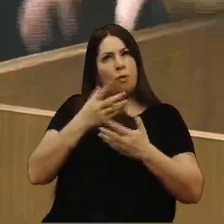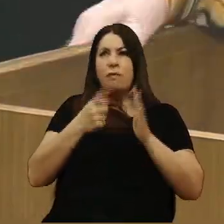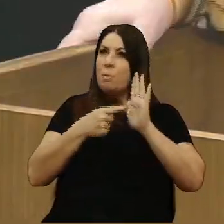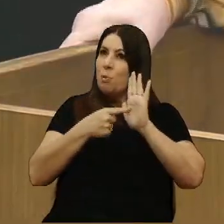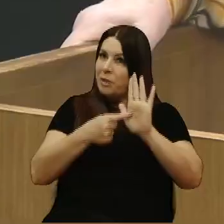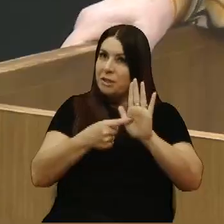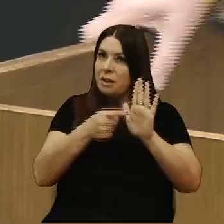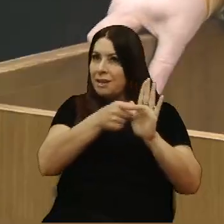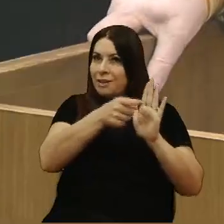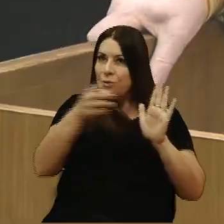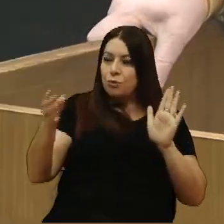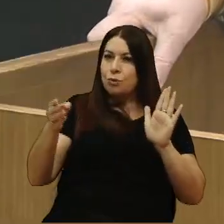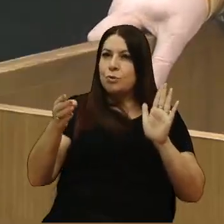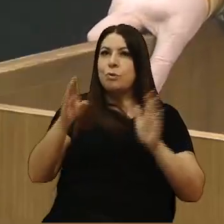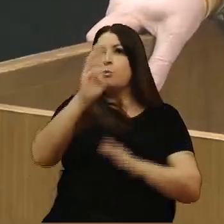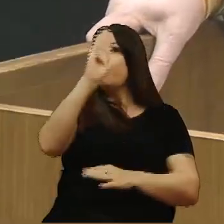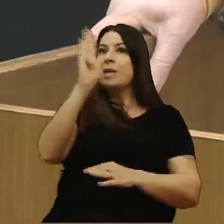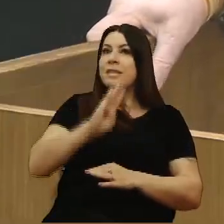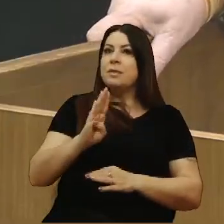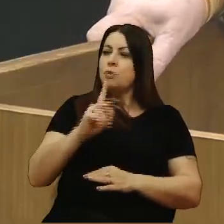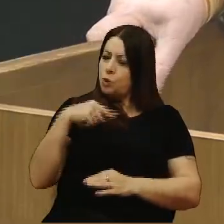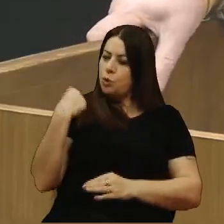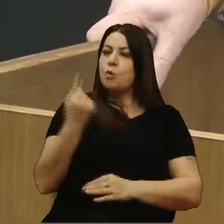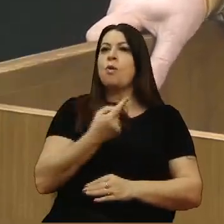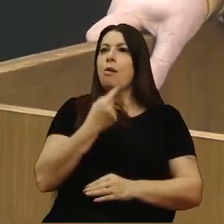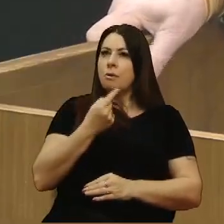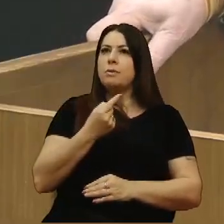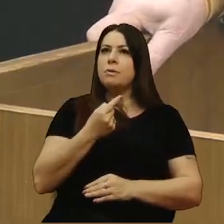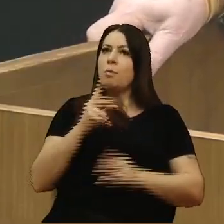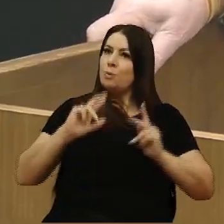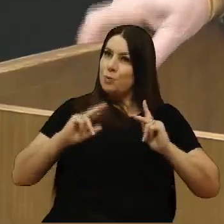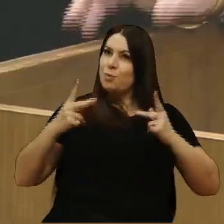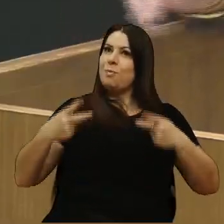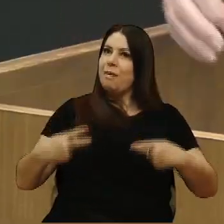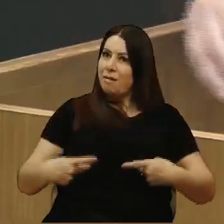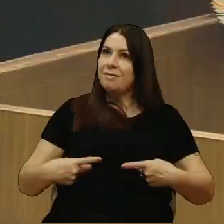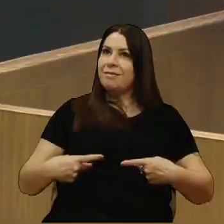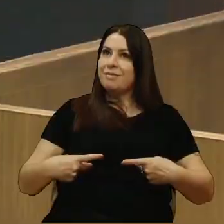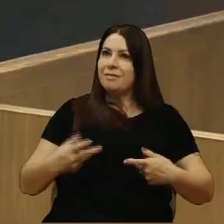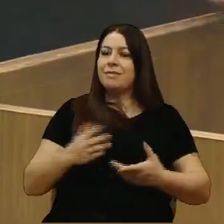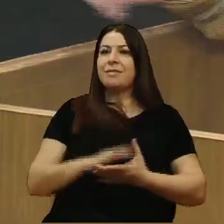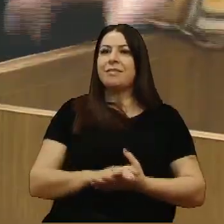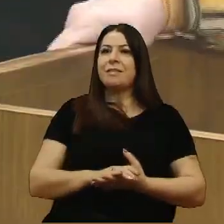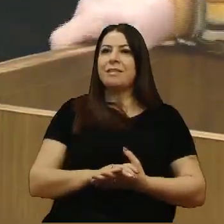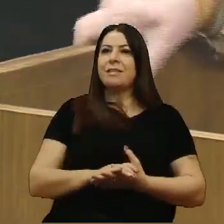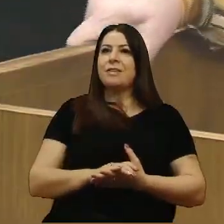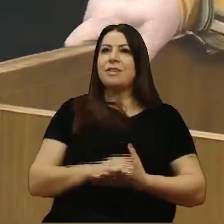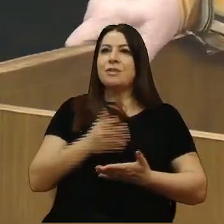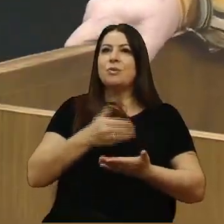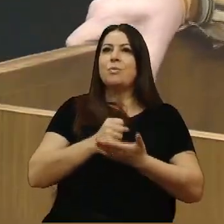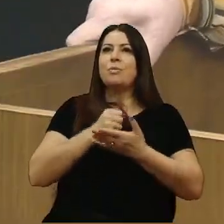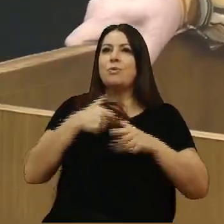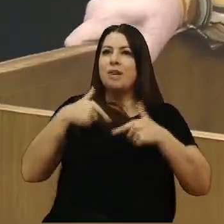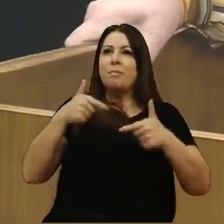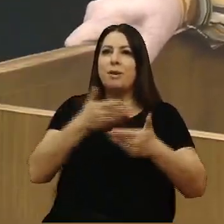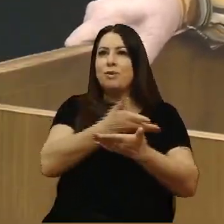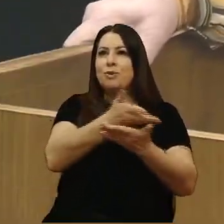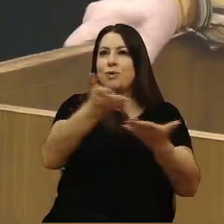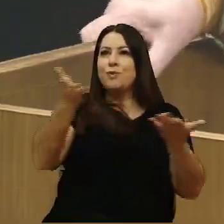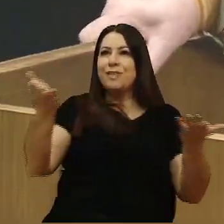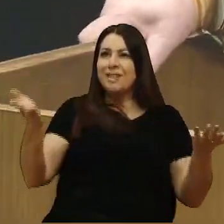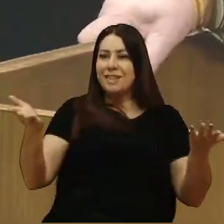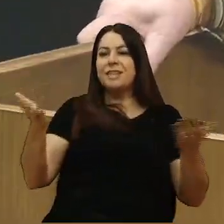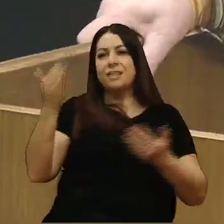mostrar isso para o Brasil, que nós somos humanos. Então, conto com o trabalho de todos